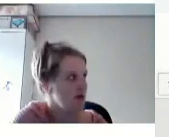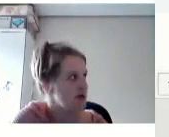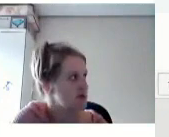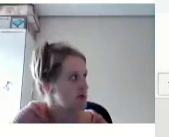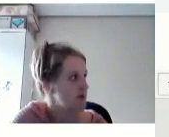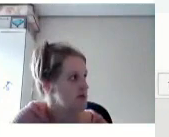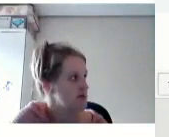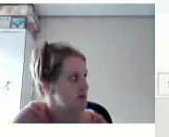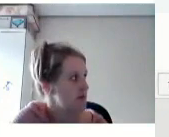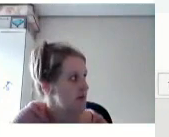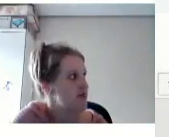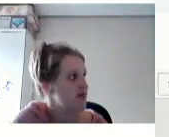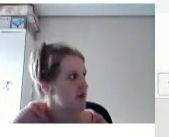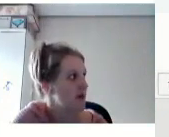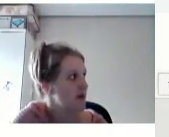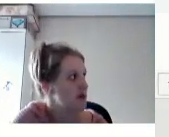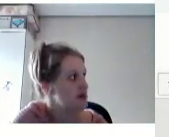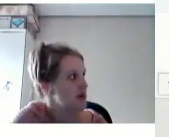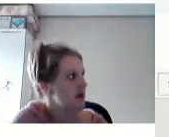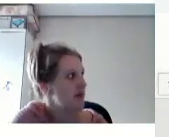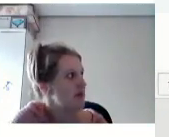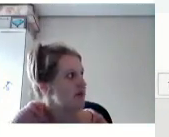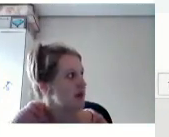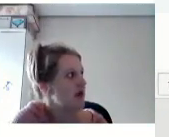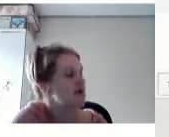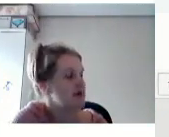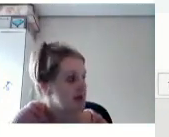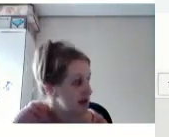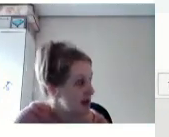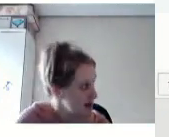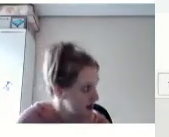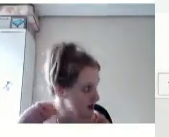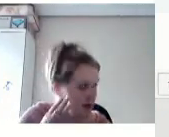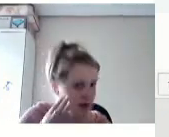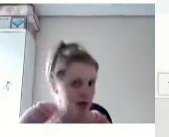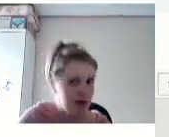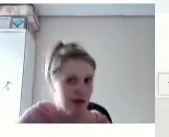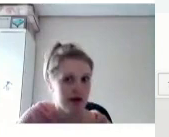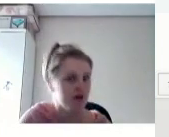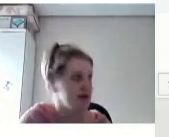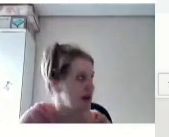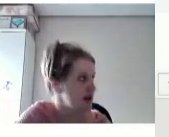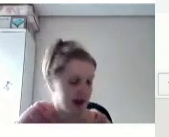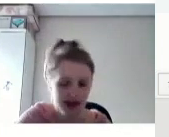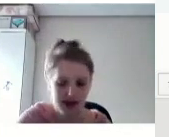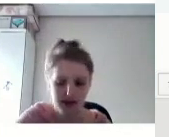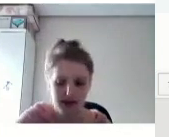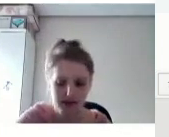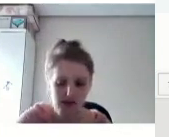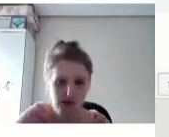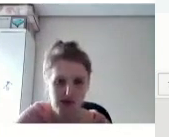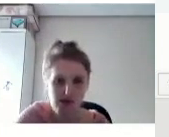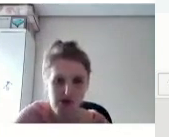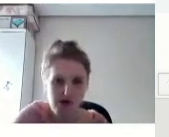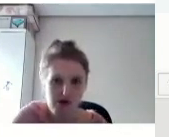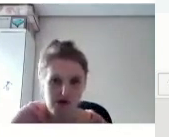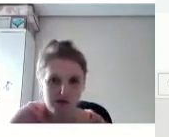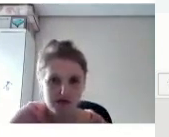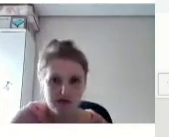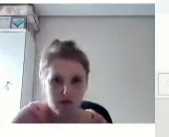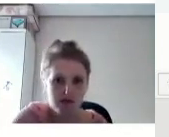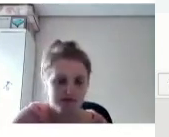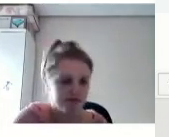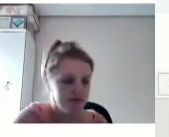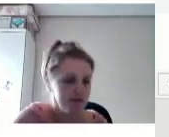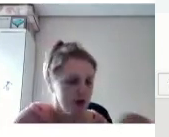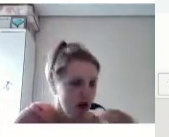campo canonicamente conjugado, certo? Que é o campo π. Acabei de falar ali, né, que o campo π nada